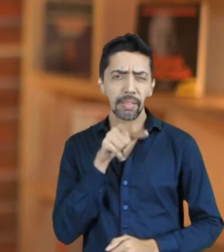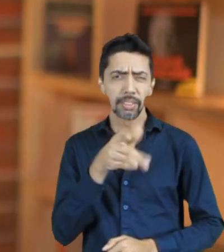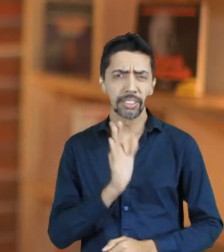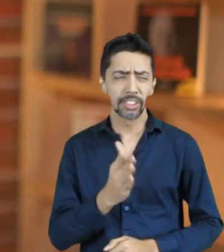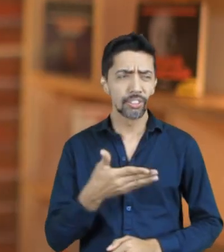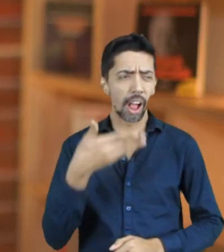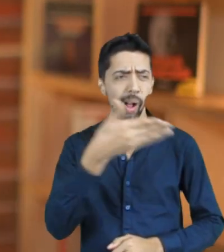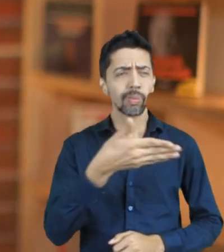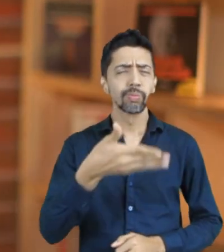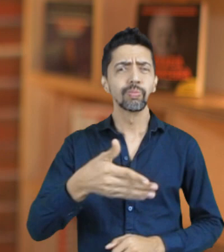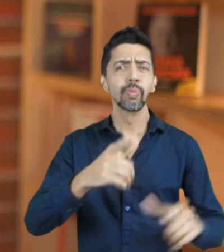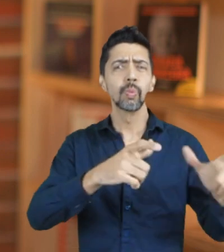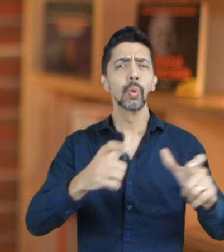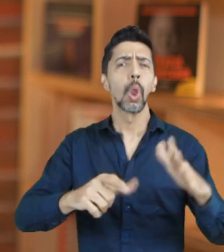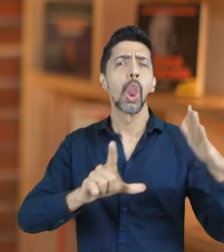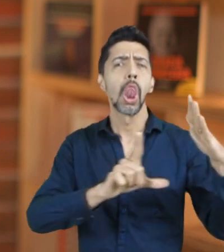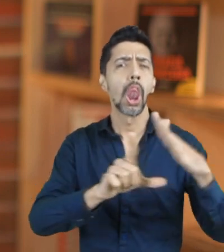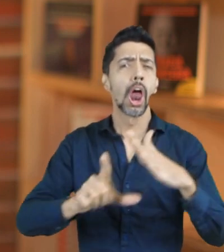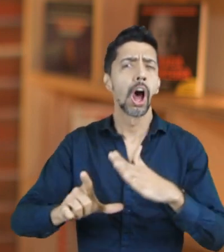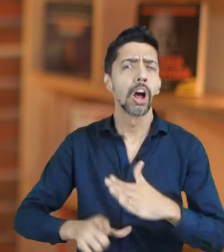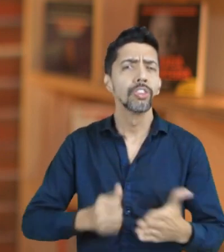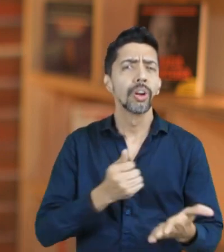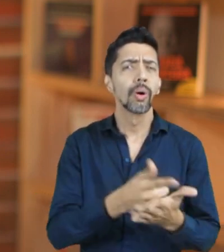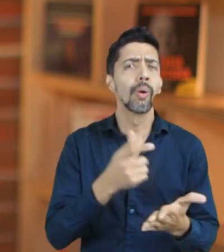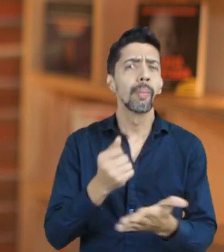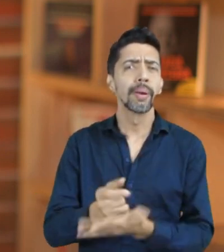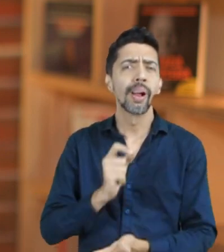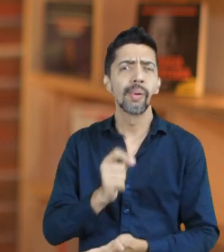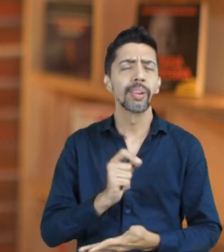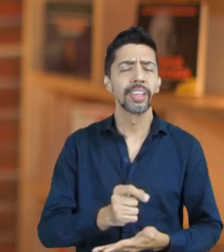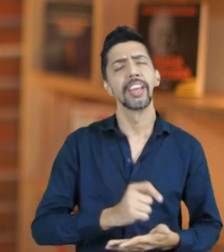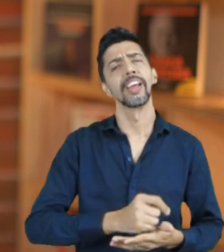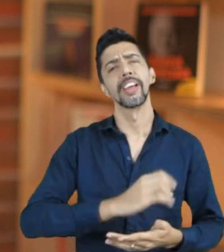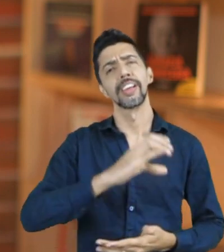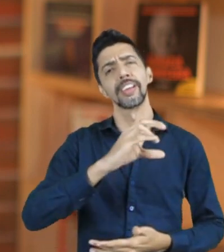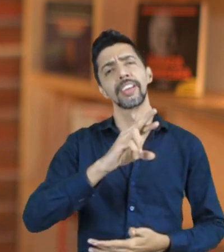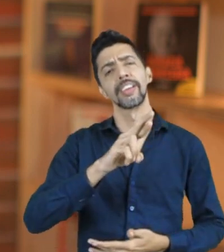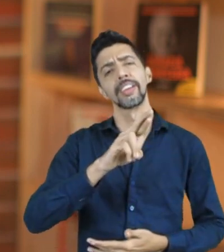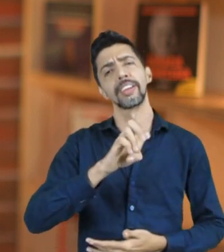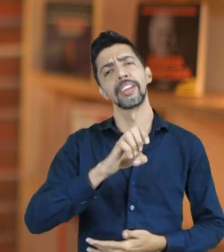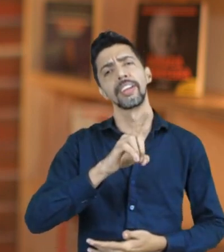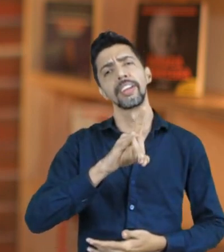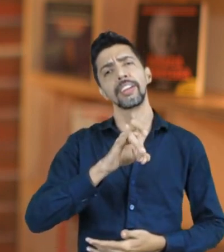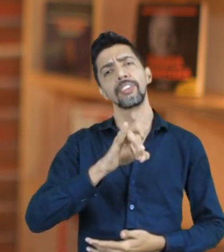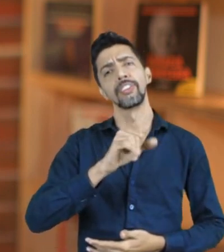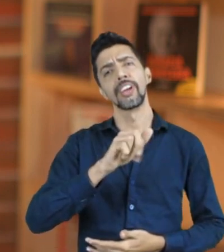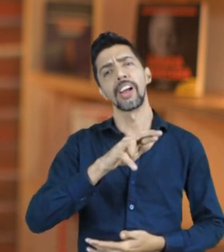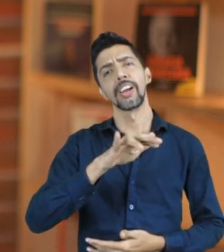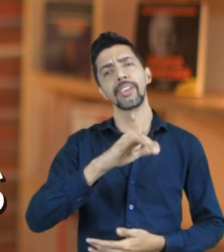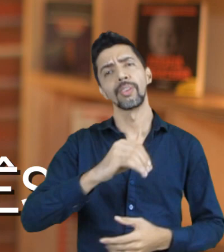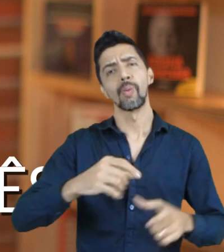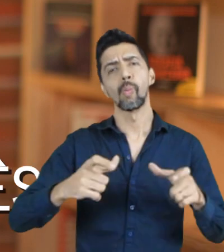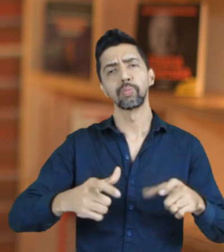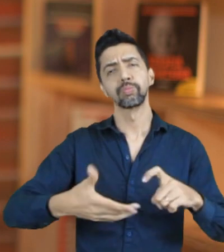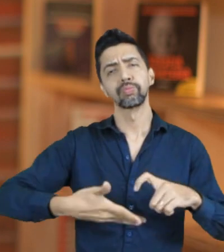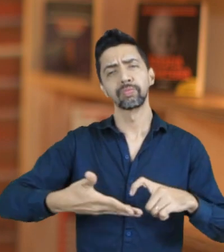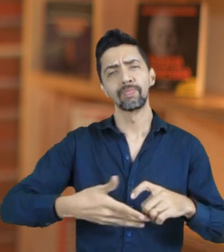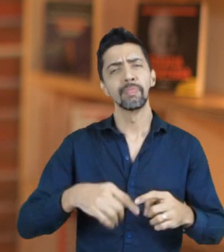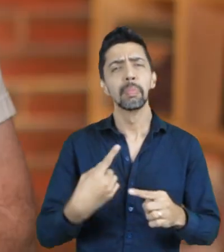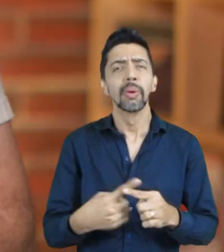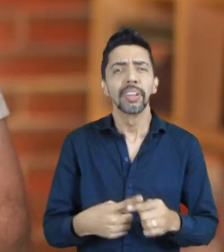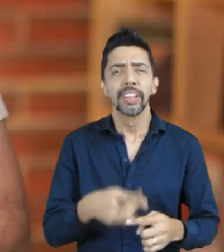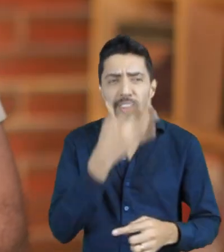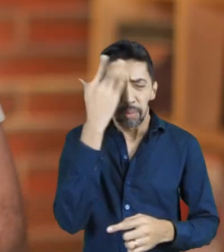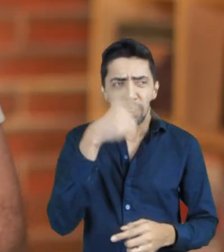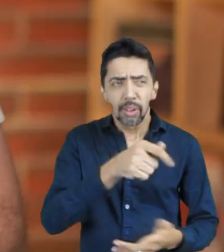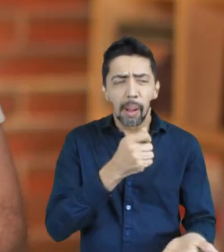numa Magazine fazer uma compra no crediário Mas por que que as pessoas estão comprando crediário pagando em média 5% de juros ao mês